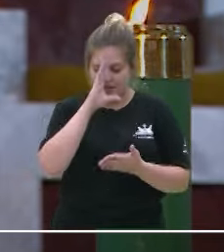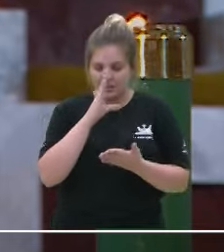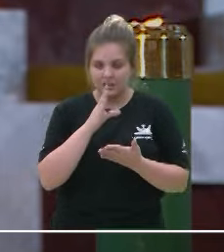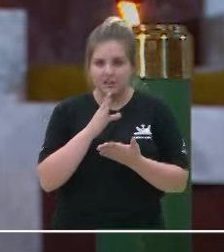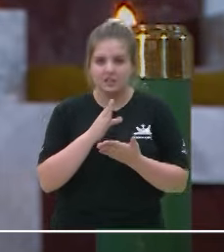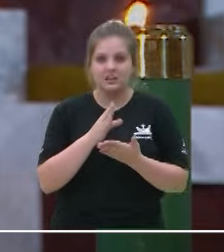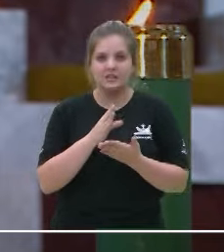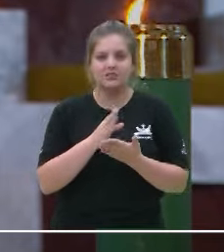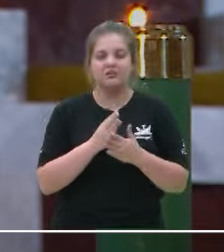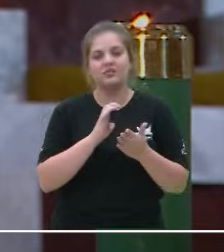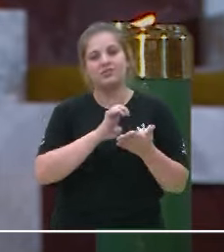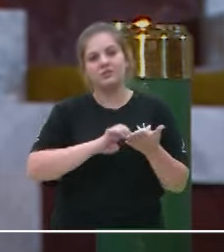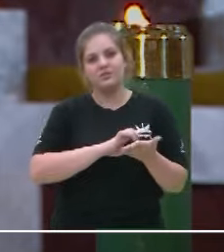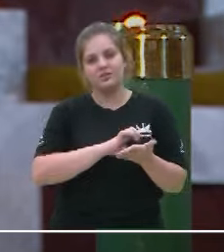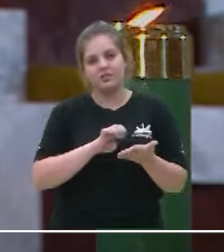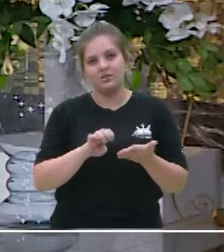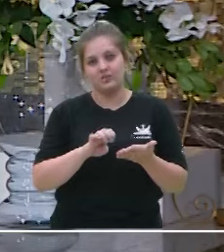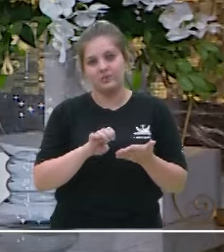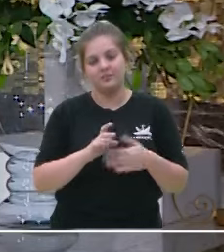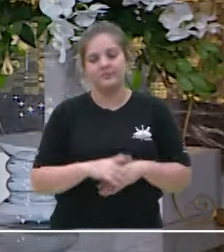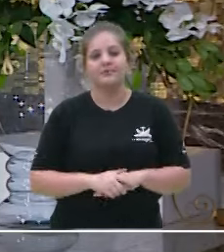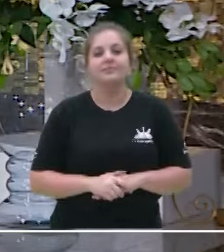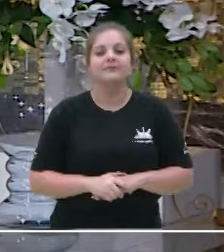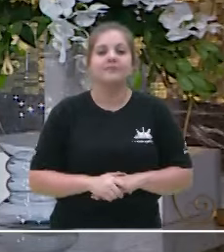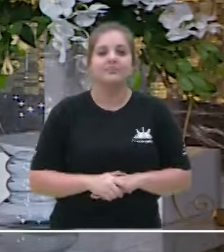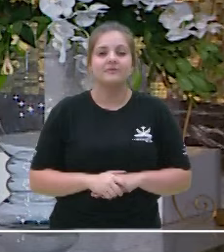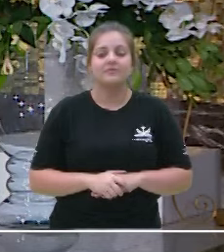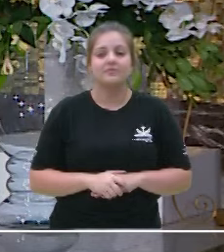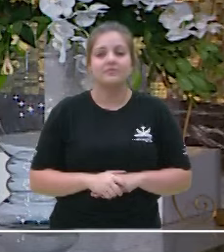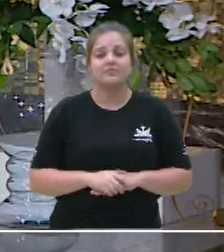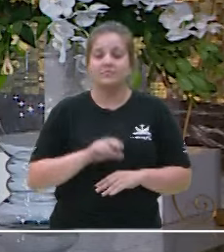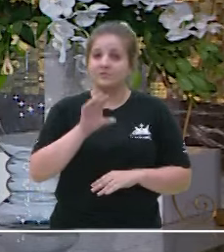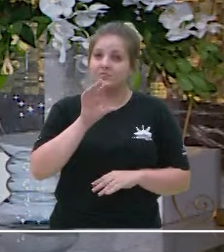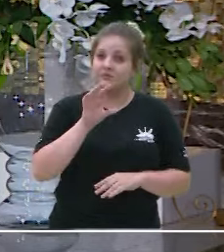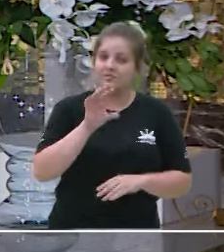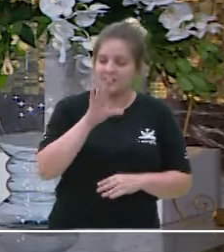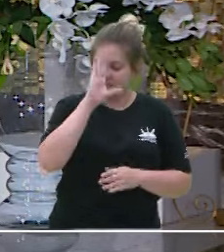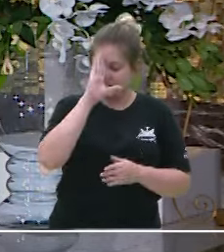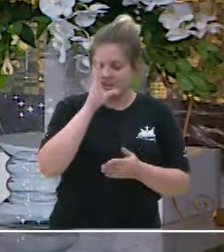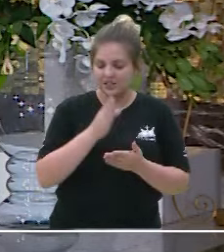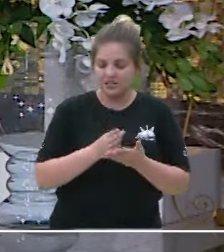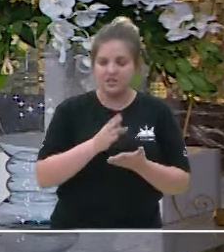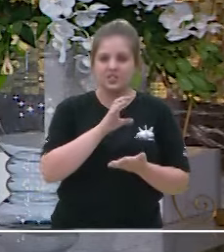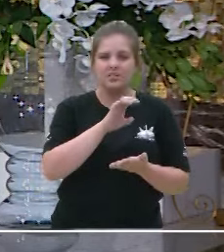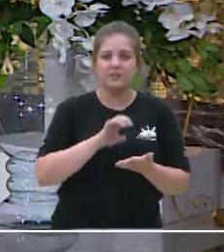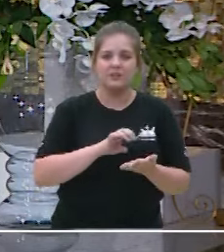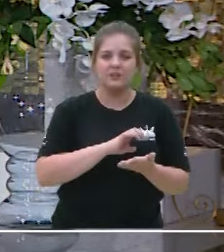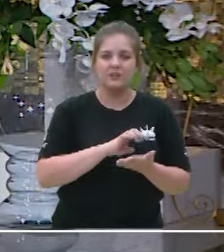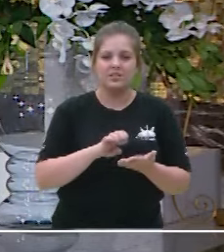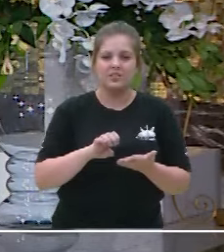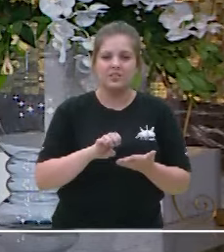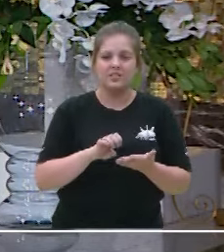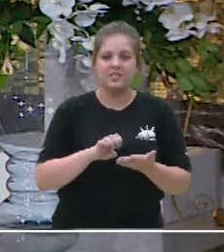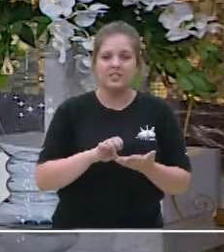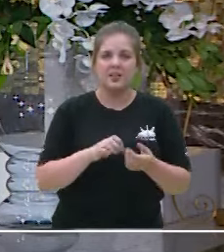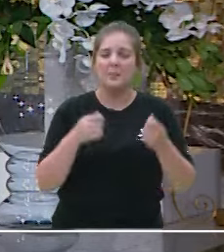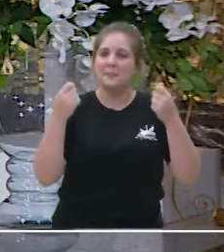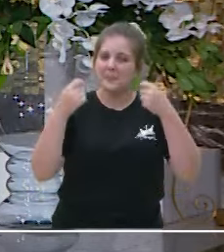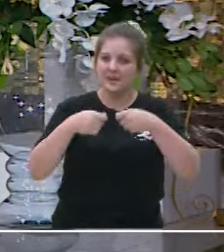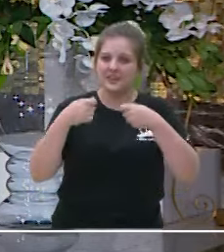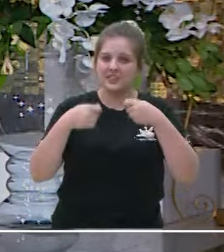crede no evangelho este acreditar deve